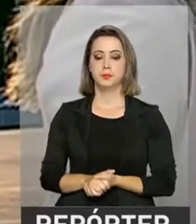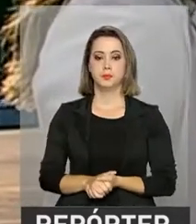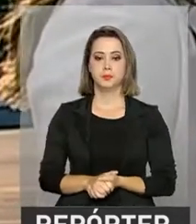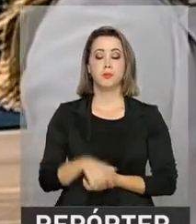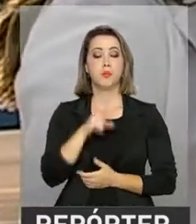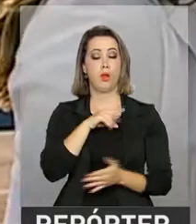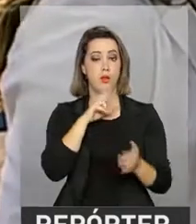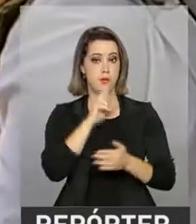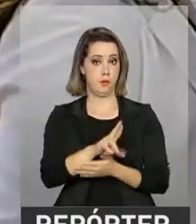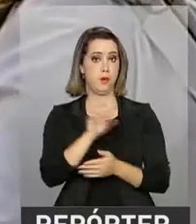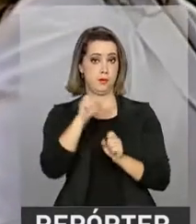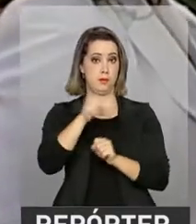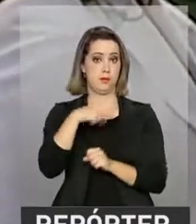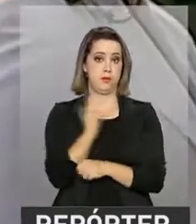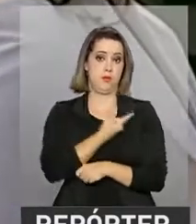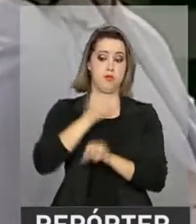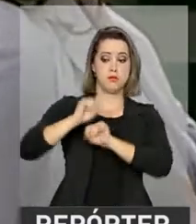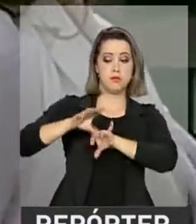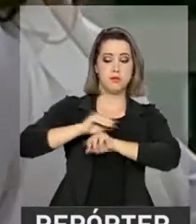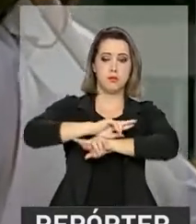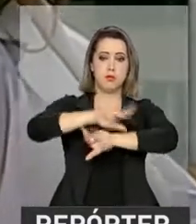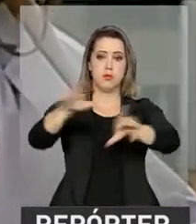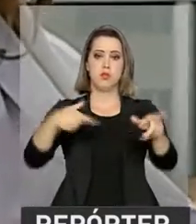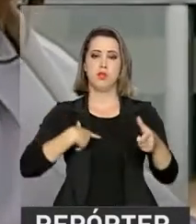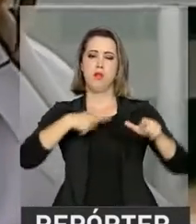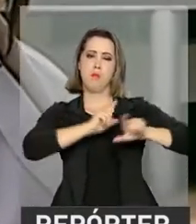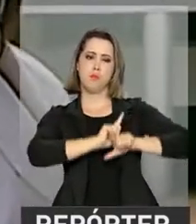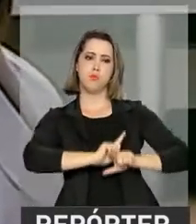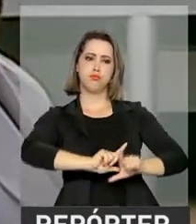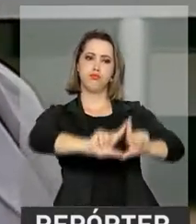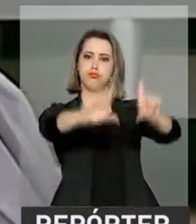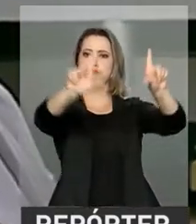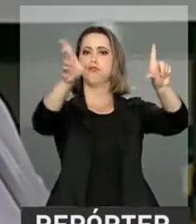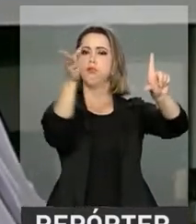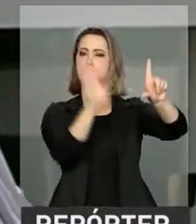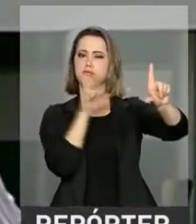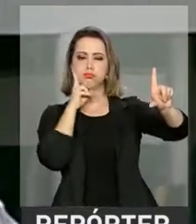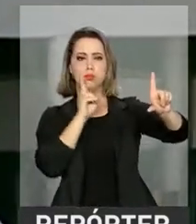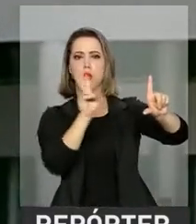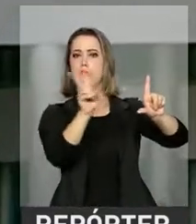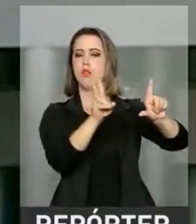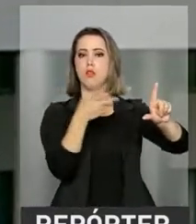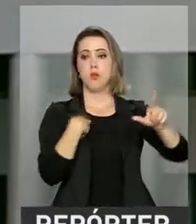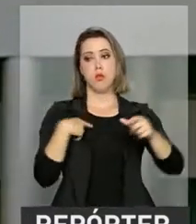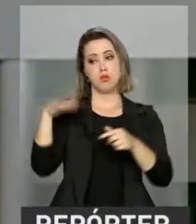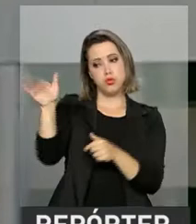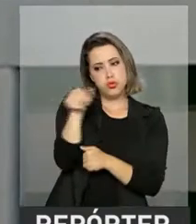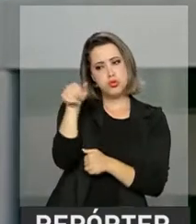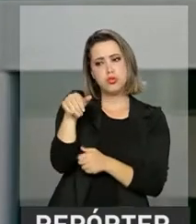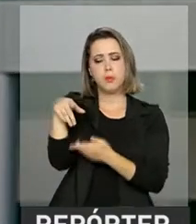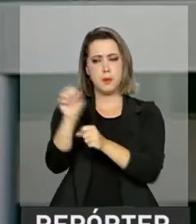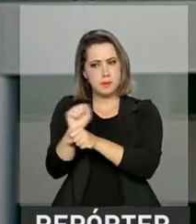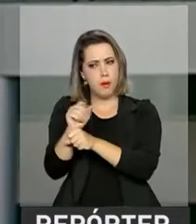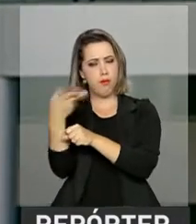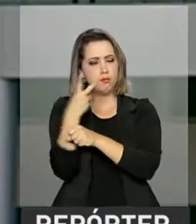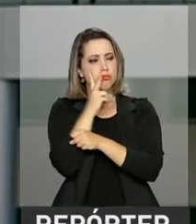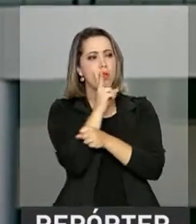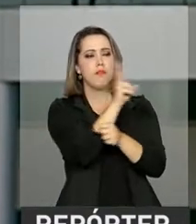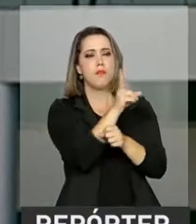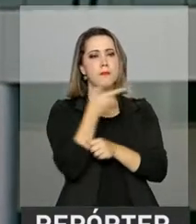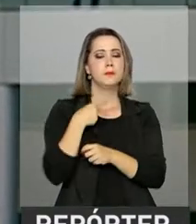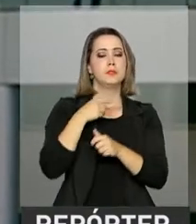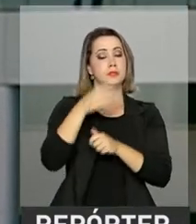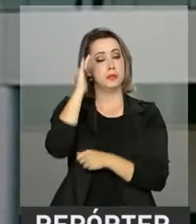diversas ações educativas previstas nós temos o cinema rodoviário onde a gente convida o motorista para parar um pouquinho e refletir o papel dele no trânsito